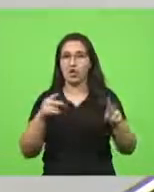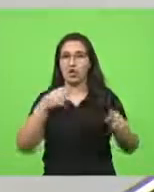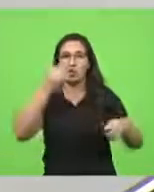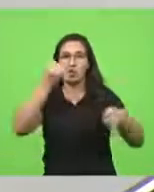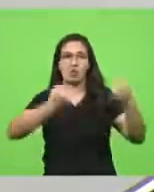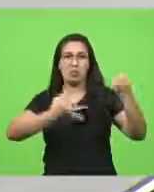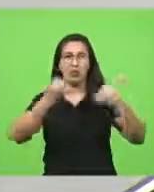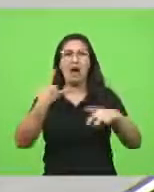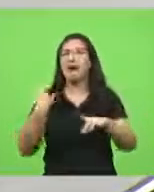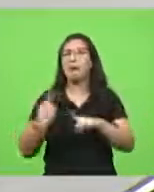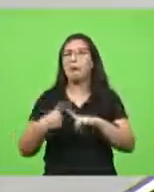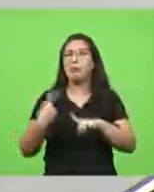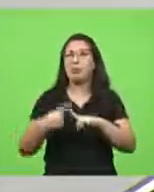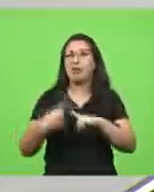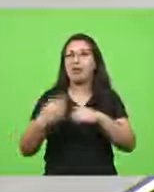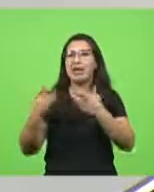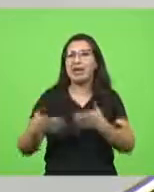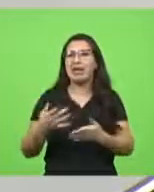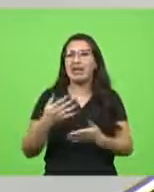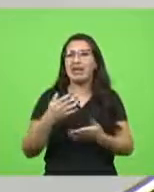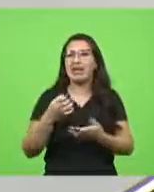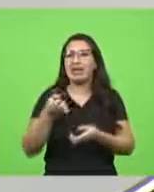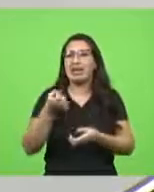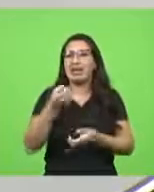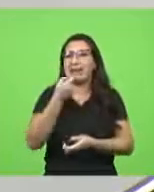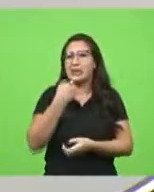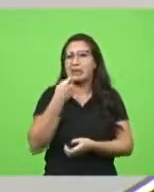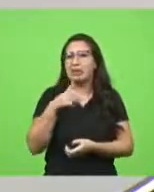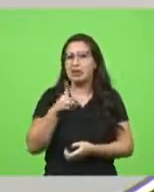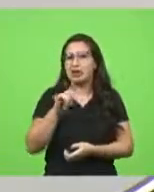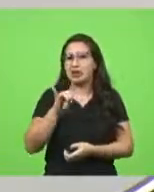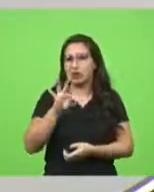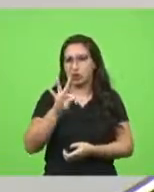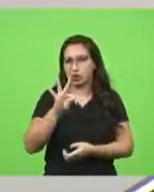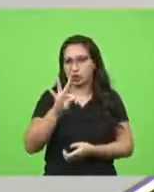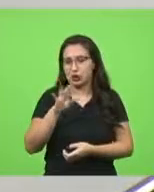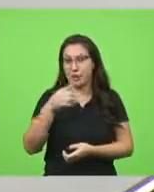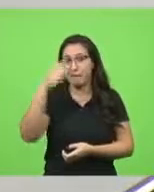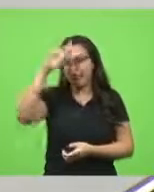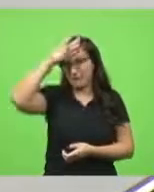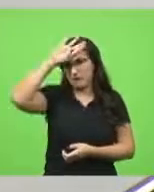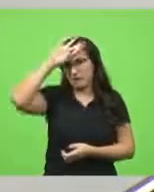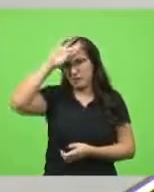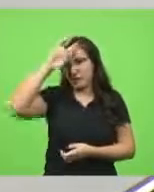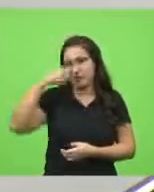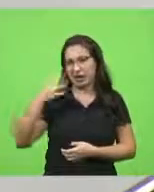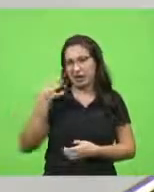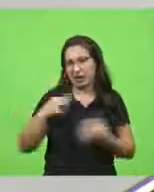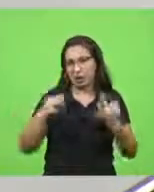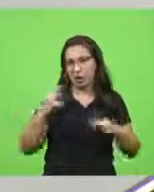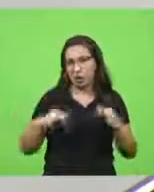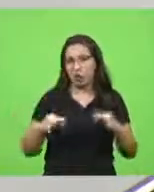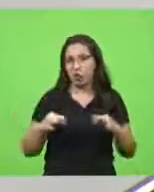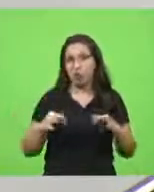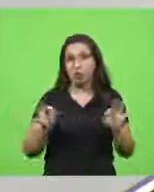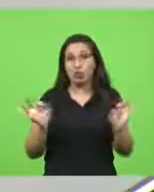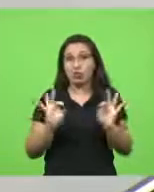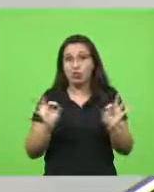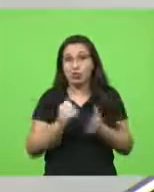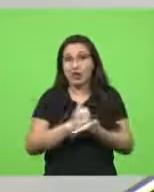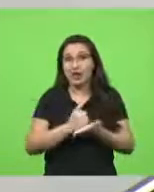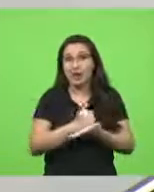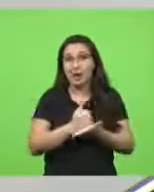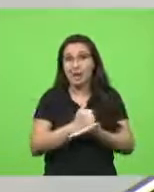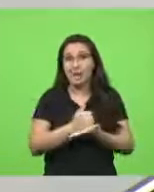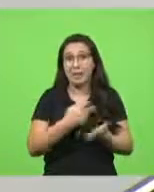porque o médico está dando dipirona. Não tem uma medicação específica